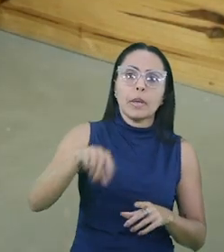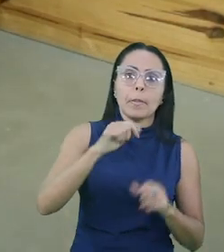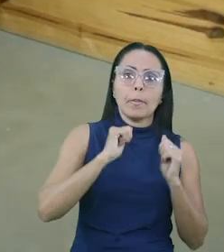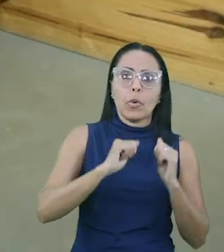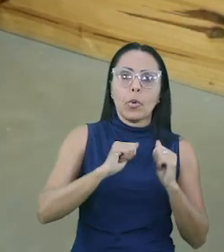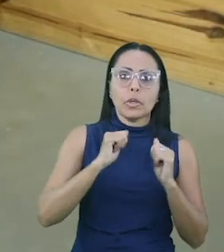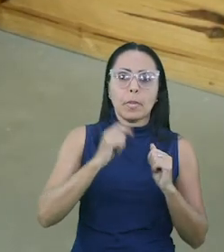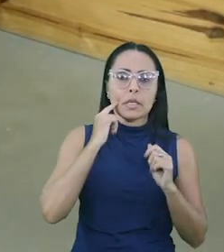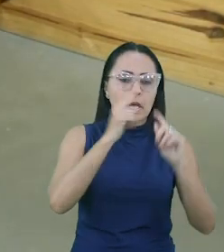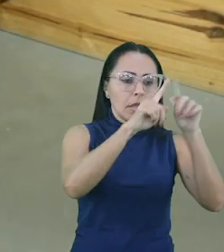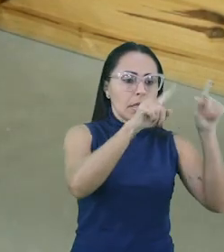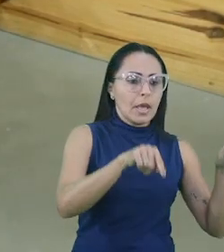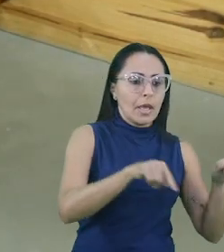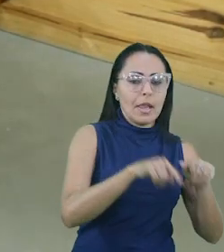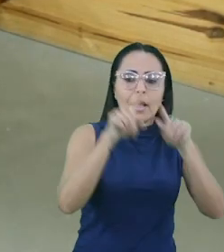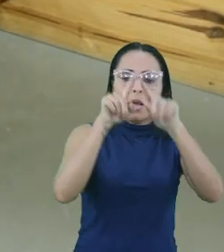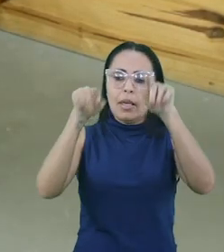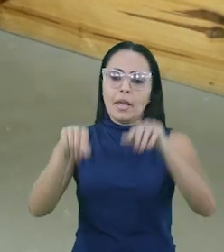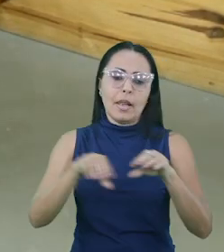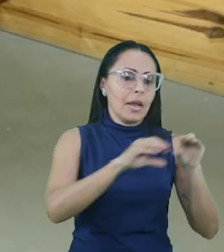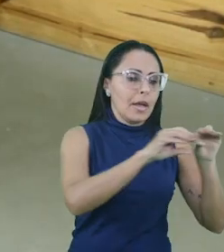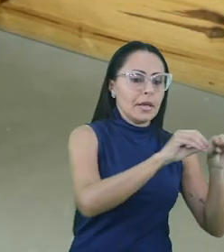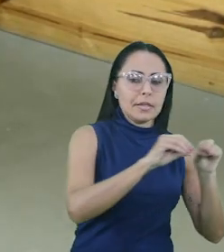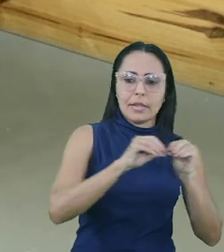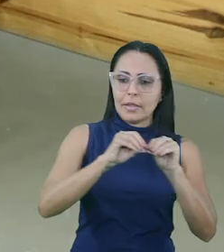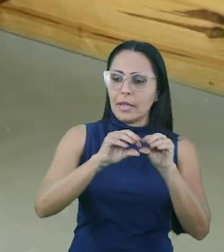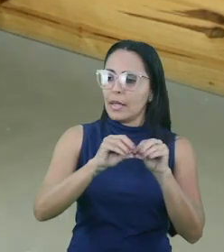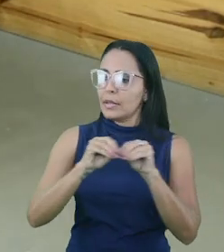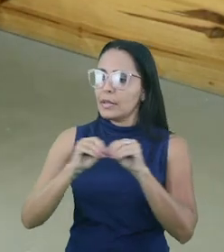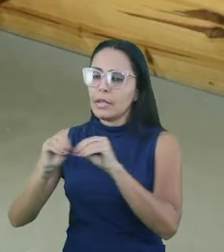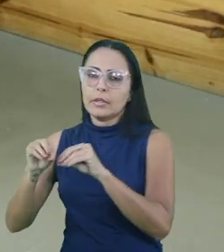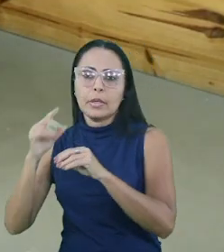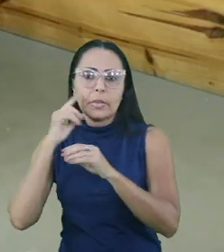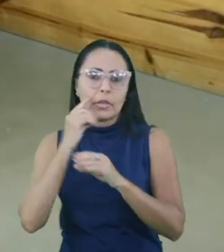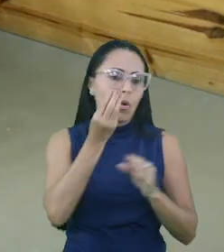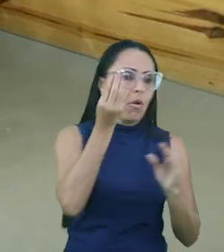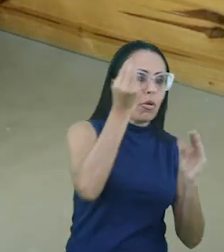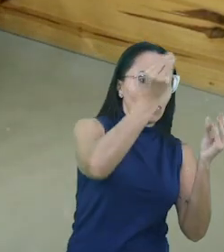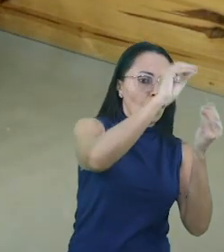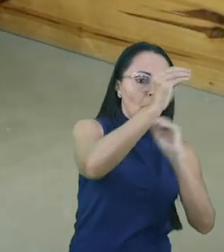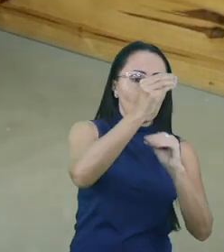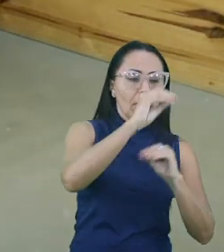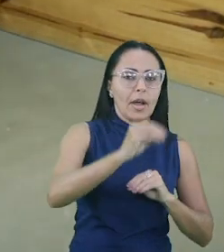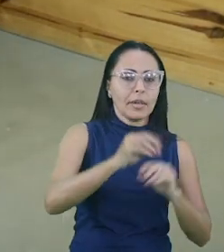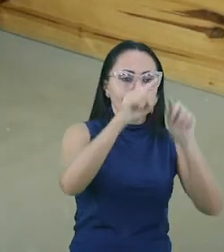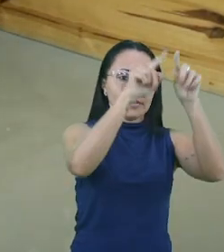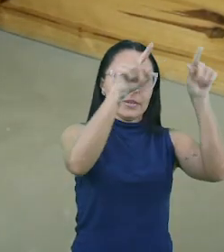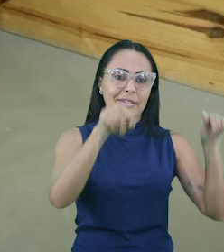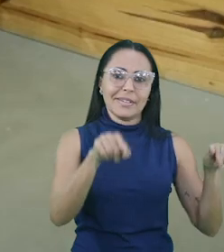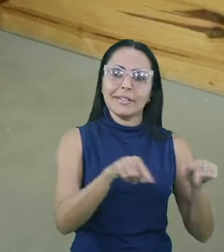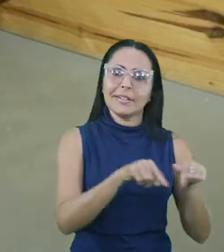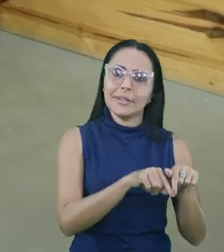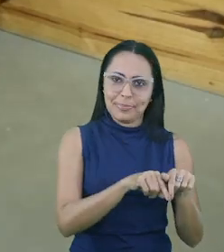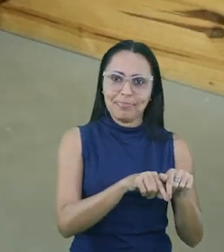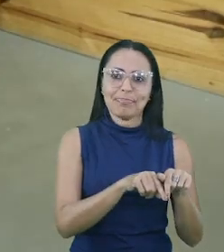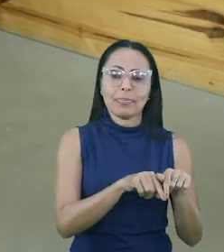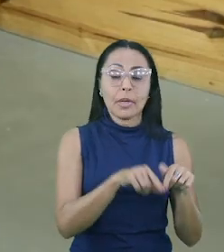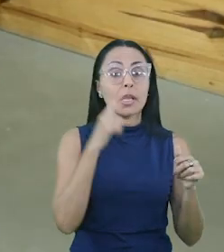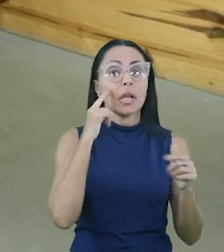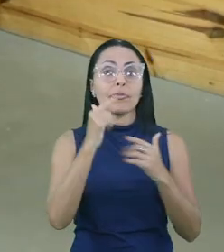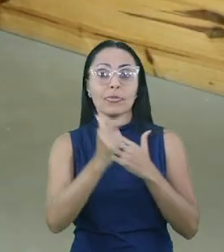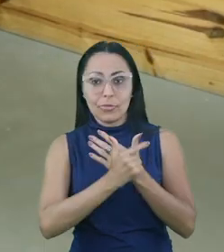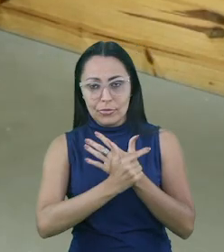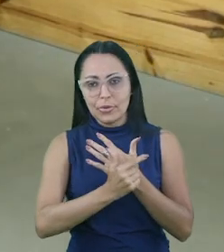tela a tela, mas a gente também tem a opção de colocar essas chavetas diretamente na tela. E ela